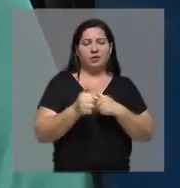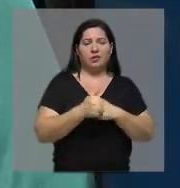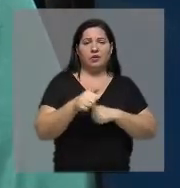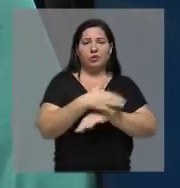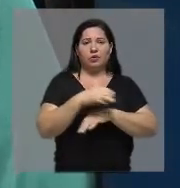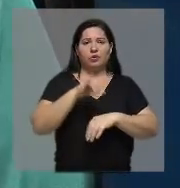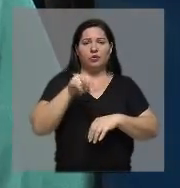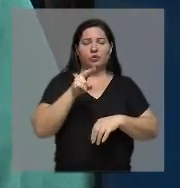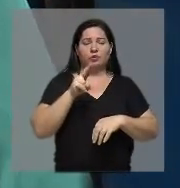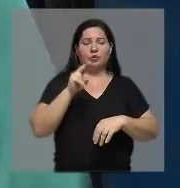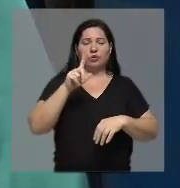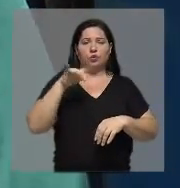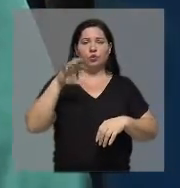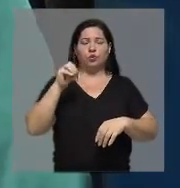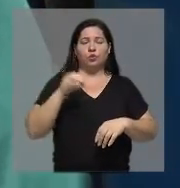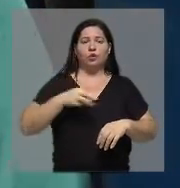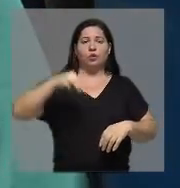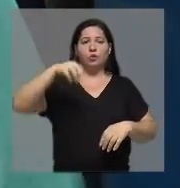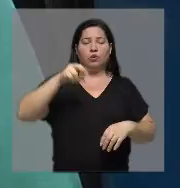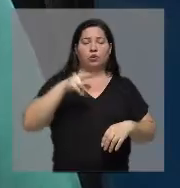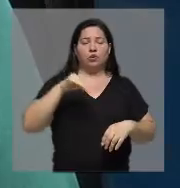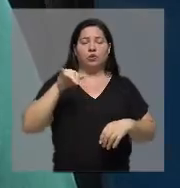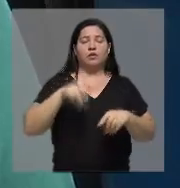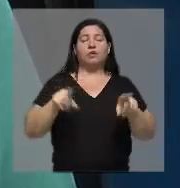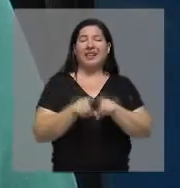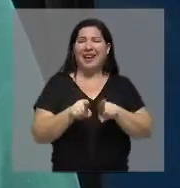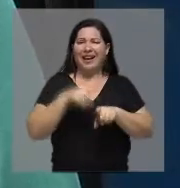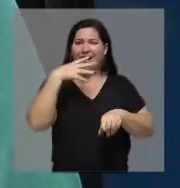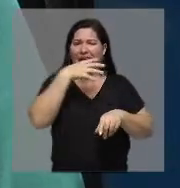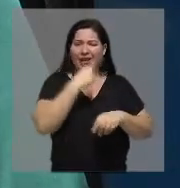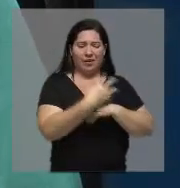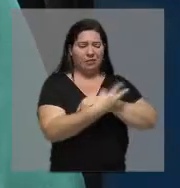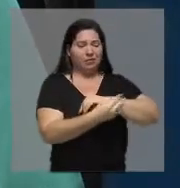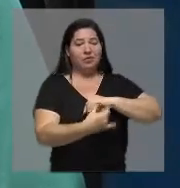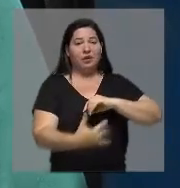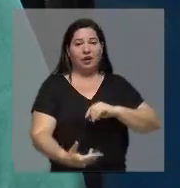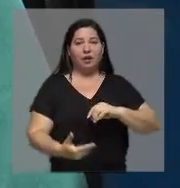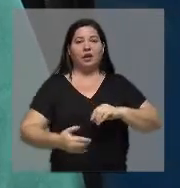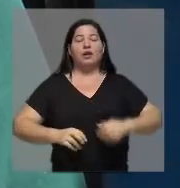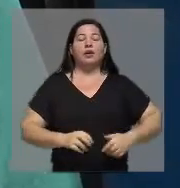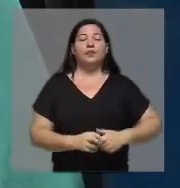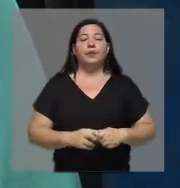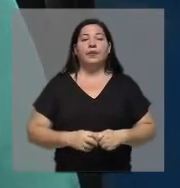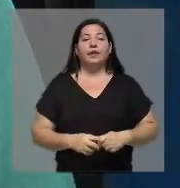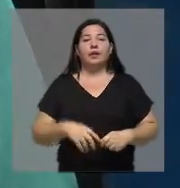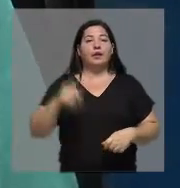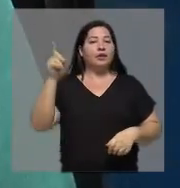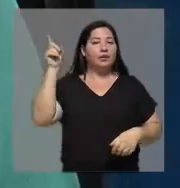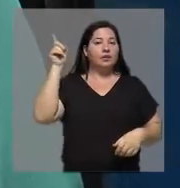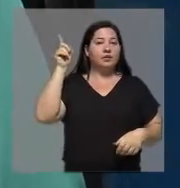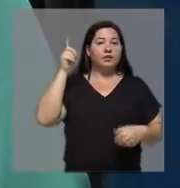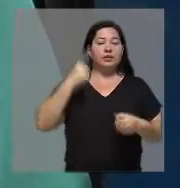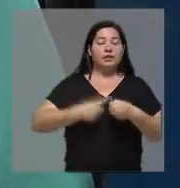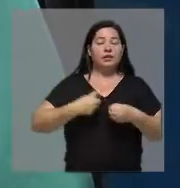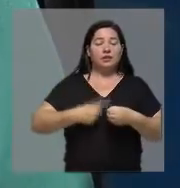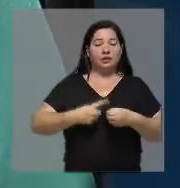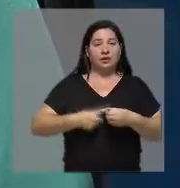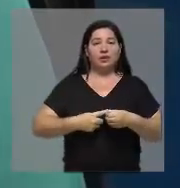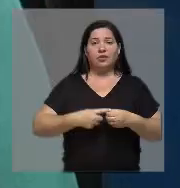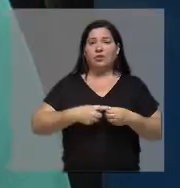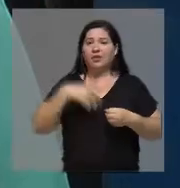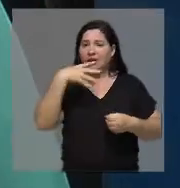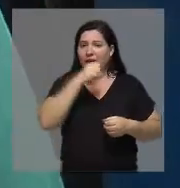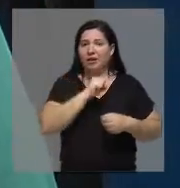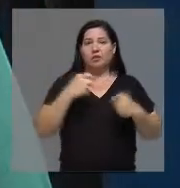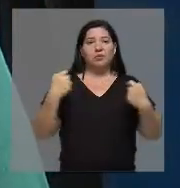asfalto foi colocado lá. Deteriorou rapidamente. Então há necessidade que, de urgente, do nosso prefeito está